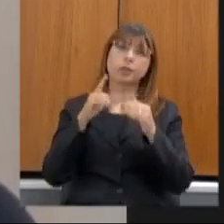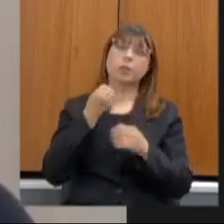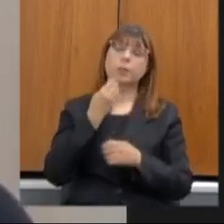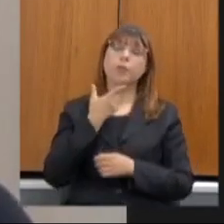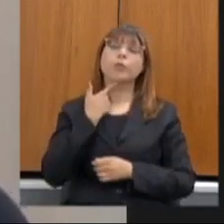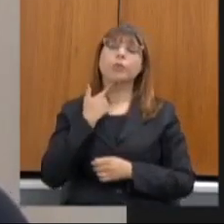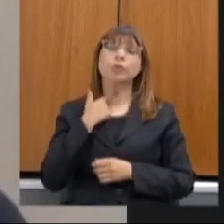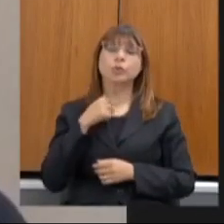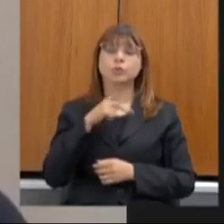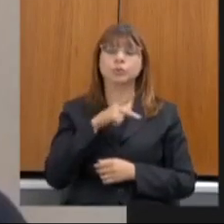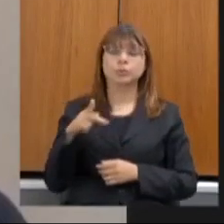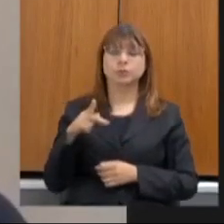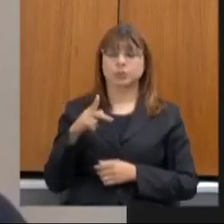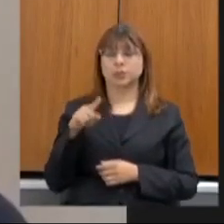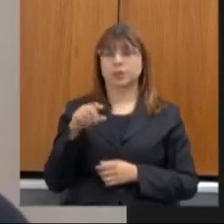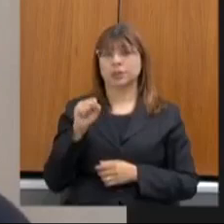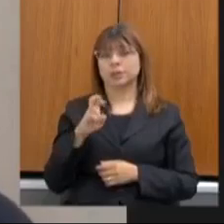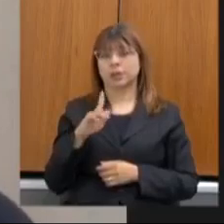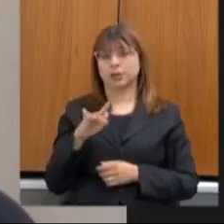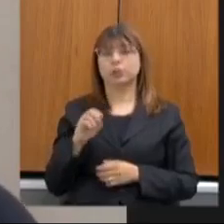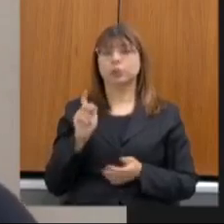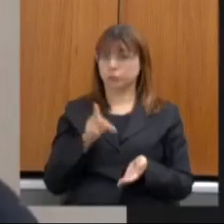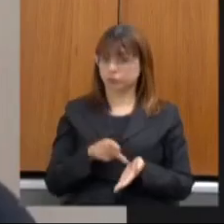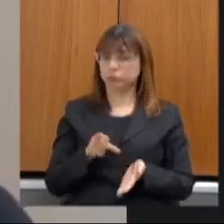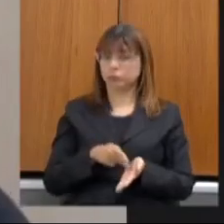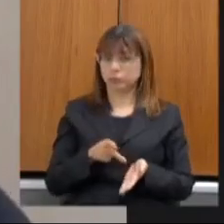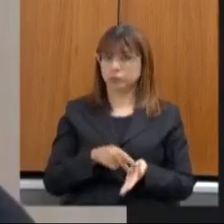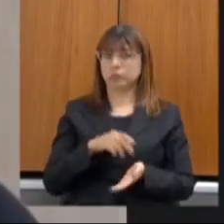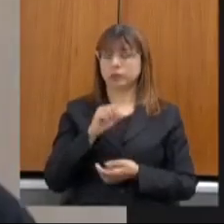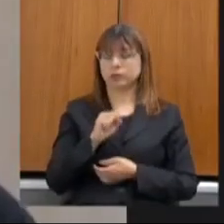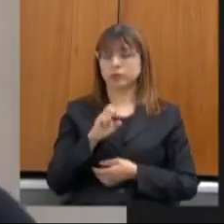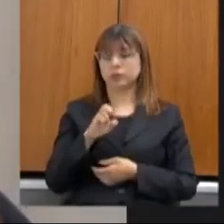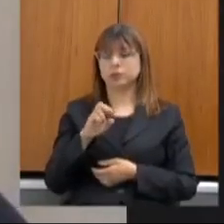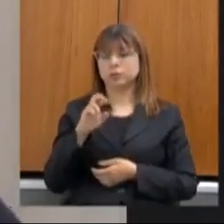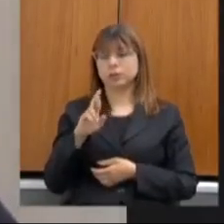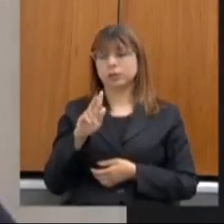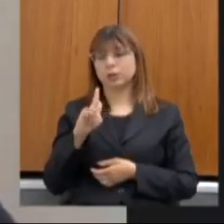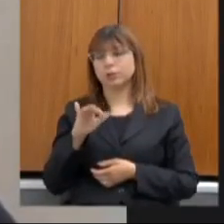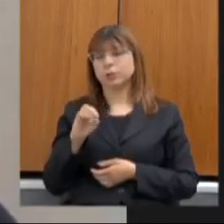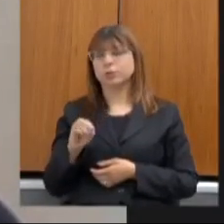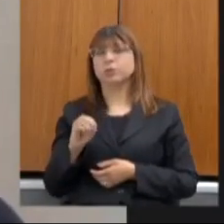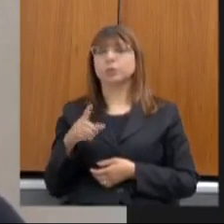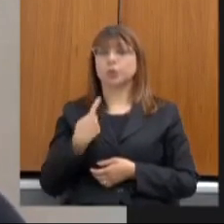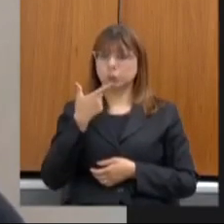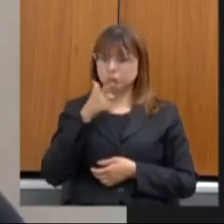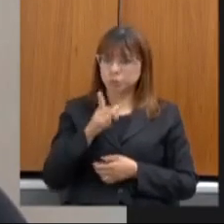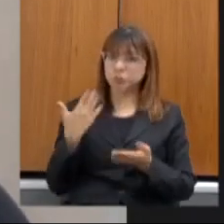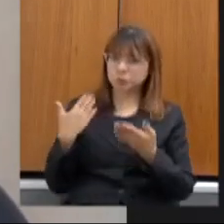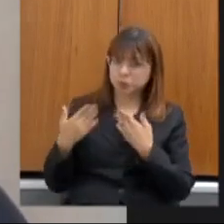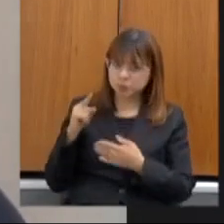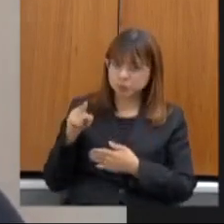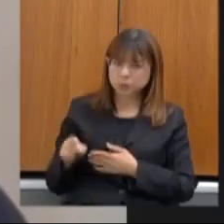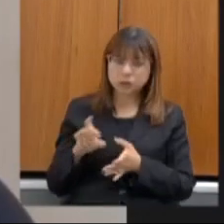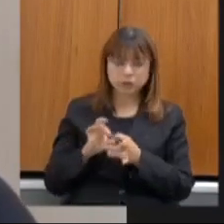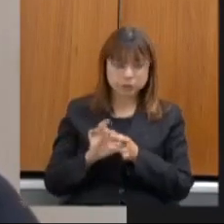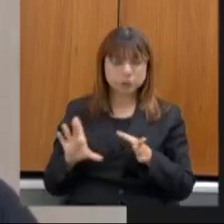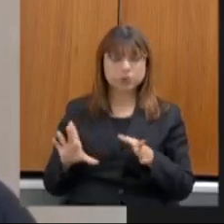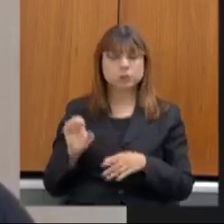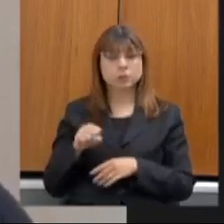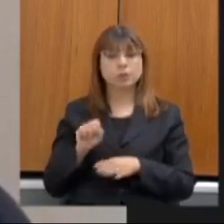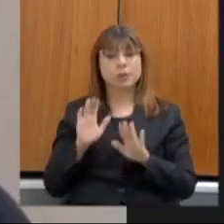Presidente o Sérgio e é verdade o Sérgio moro a pessoa muito assistindo muito disponível